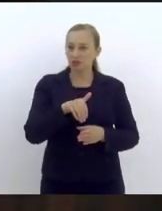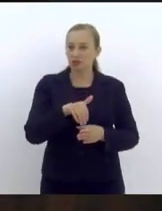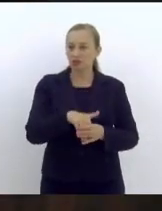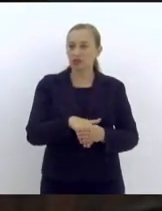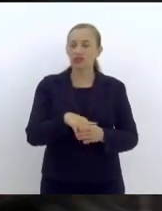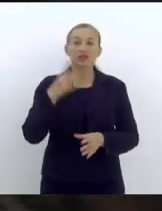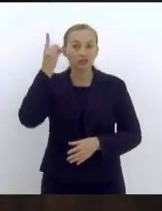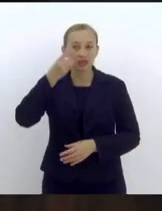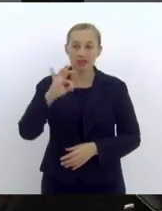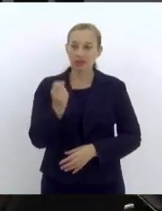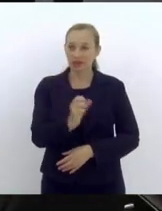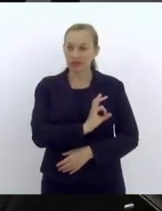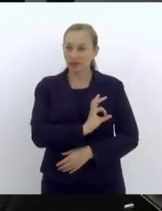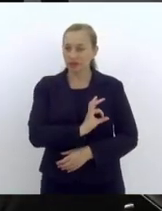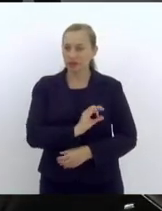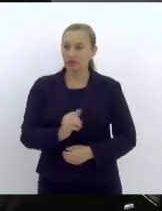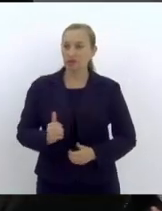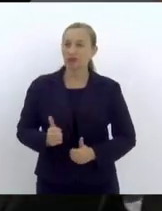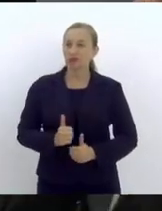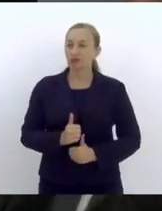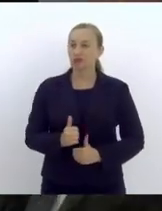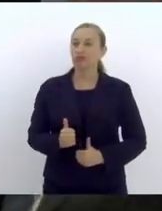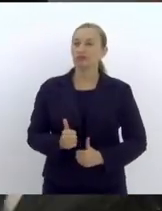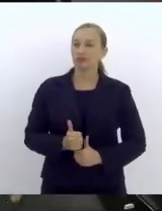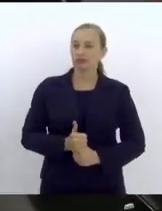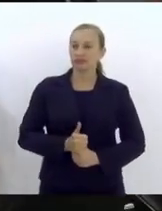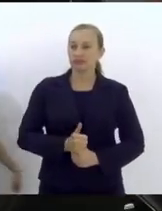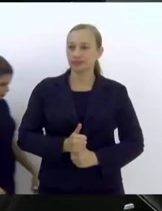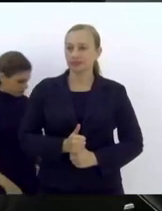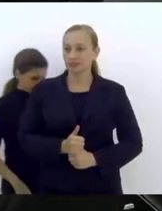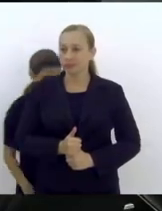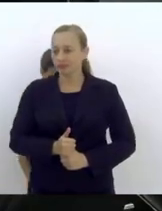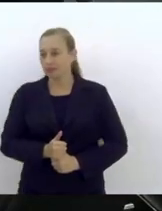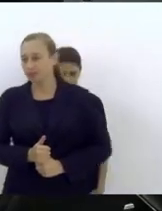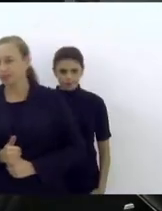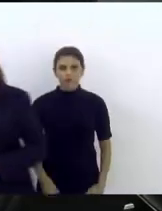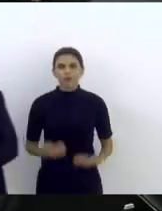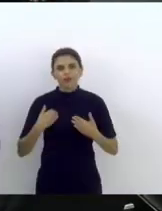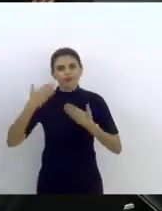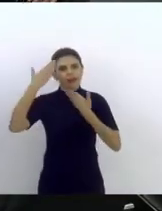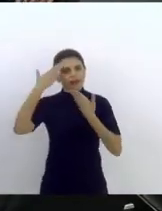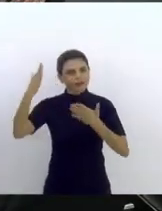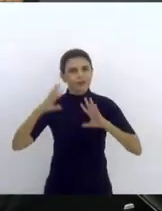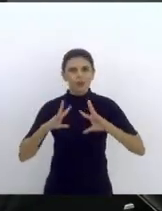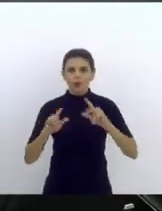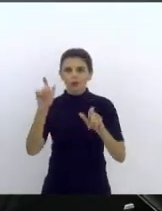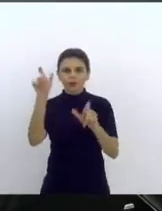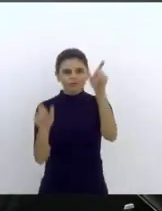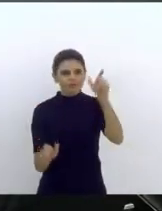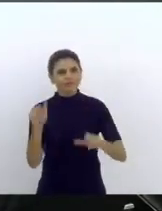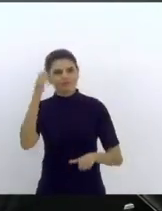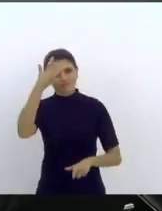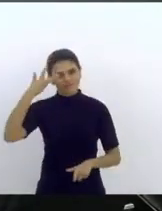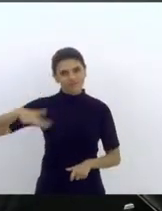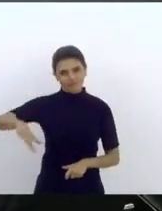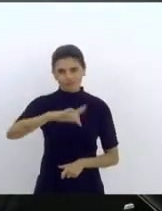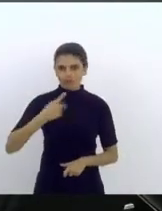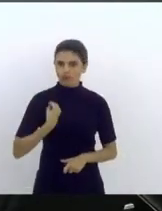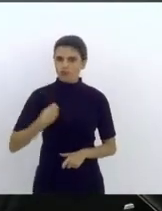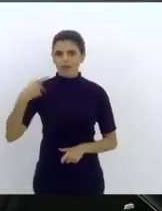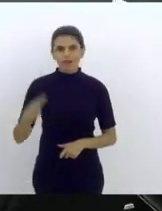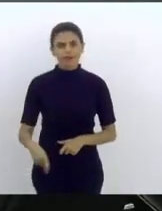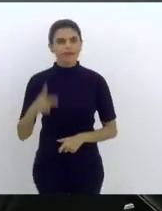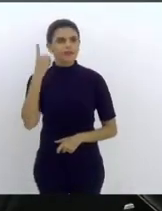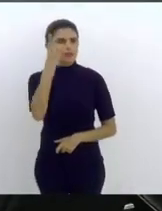deputada Marta Rocha bom em primeiro lugar eu quero agradecer a todas e todos desse Parlamento que